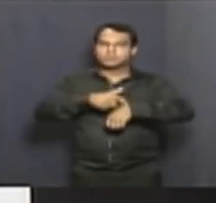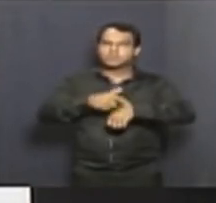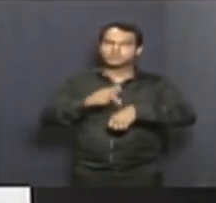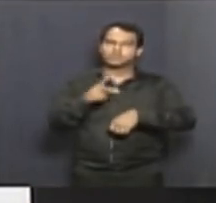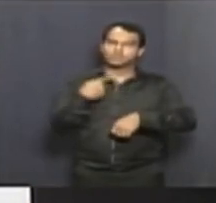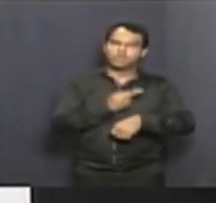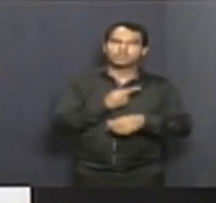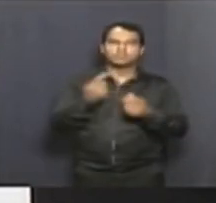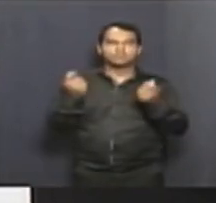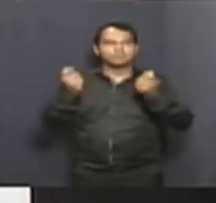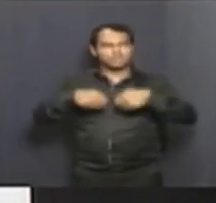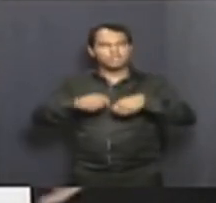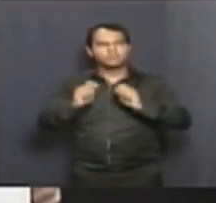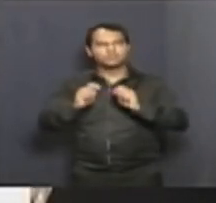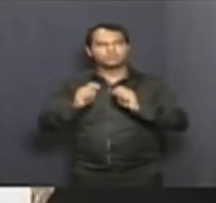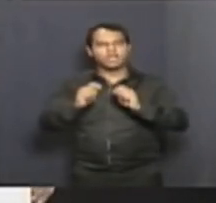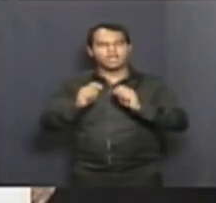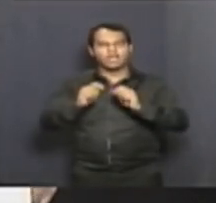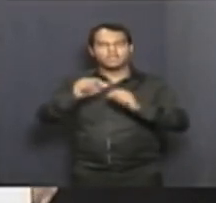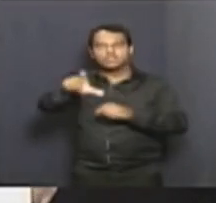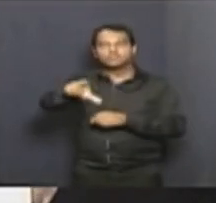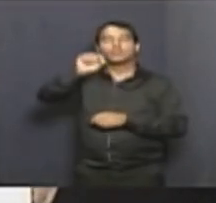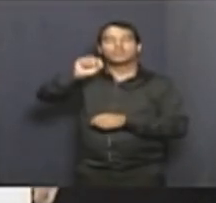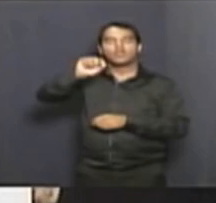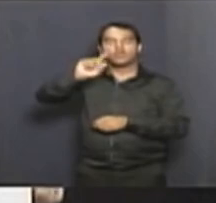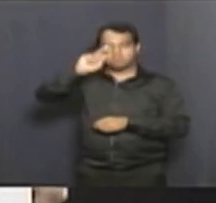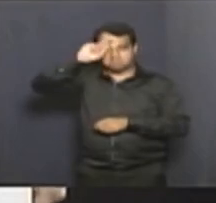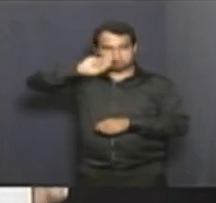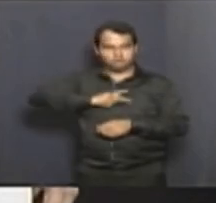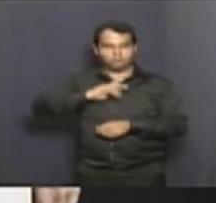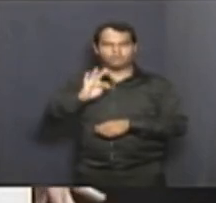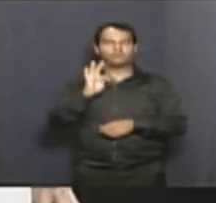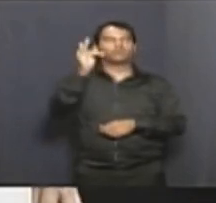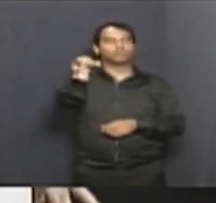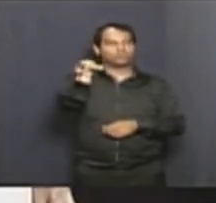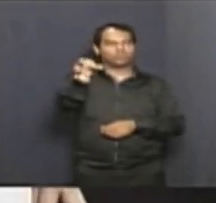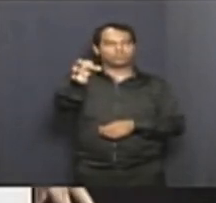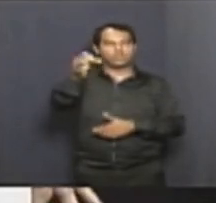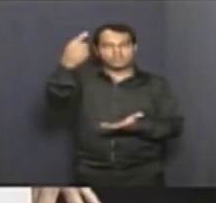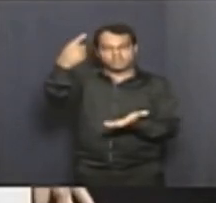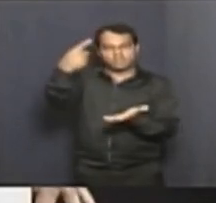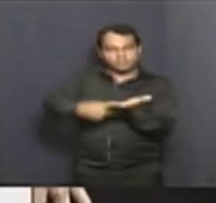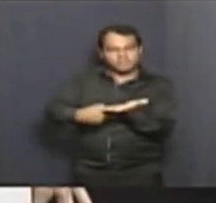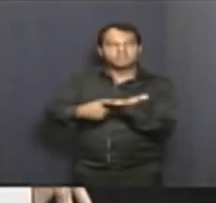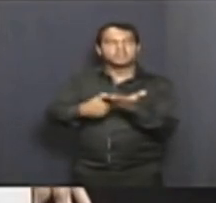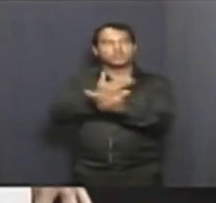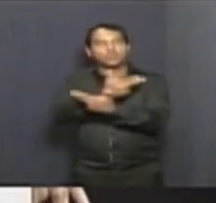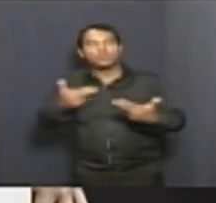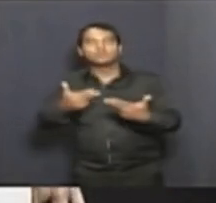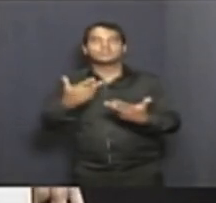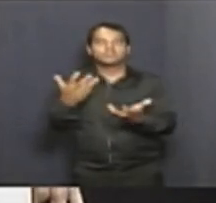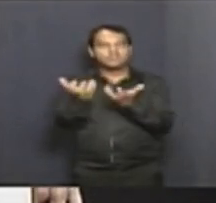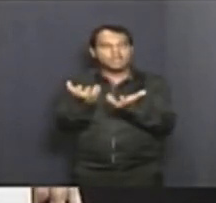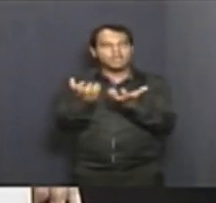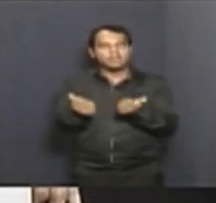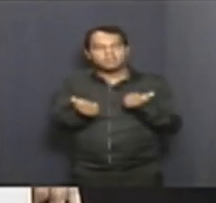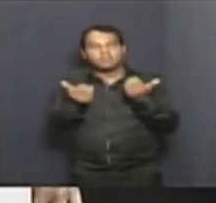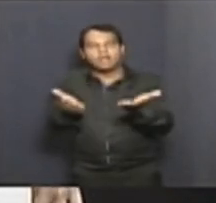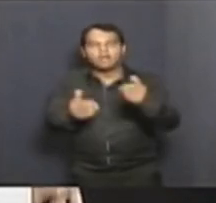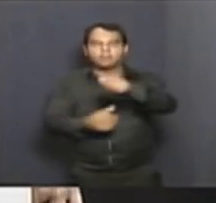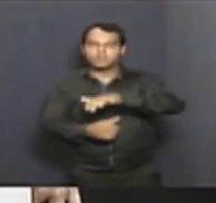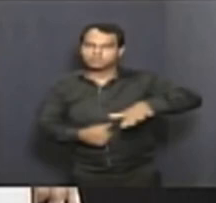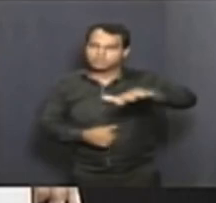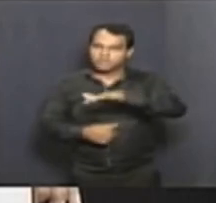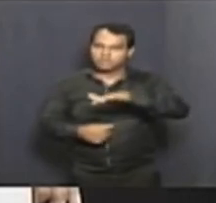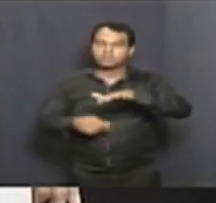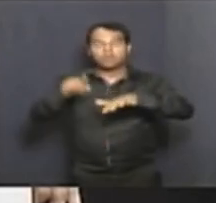definir o nosso futuro estabelecer aquilo que nós desejamos para a nossa sociedade e é muito importante